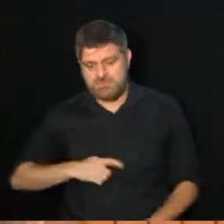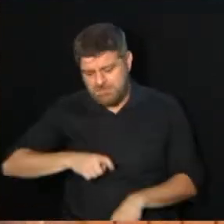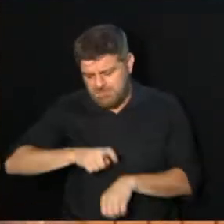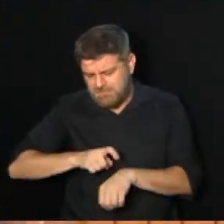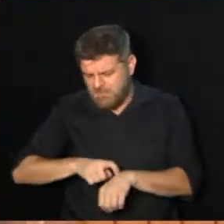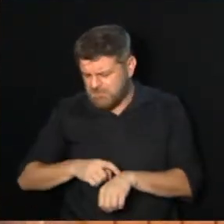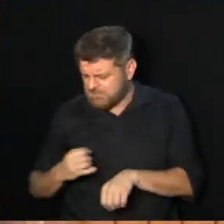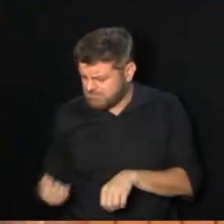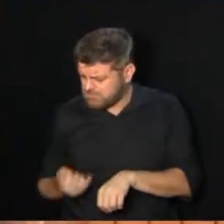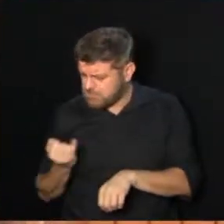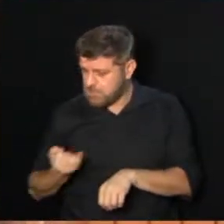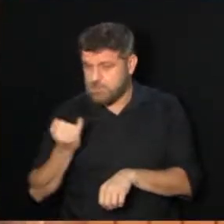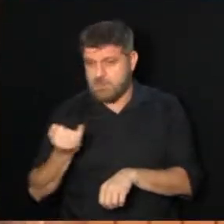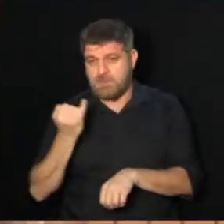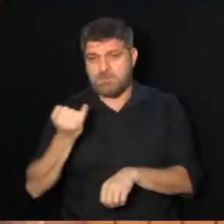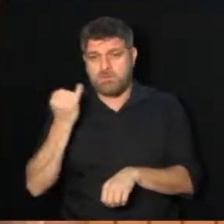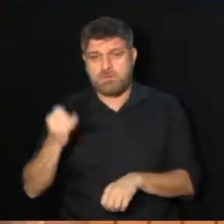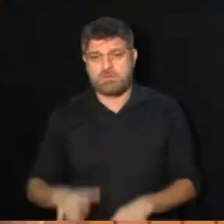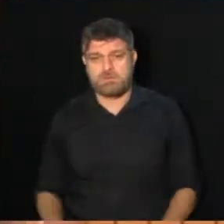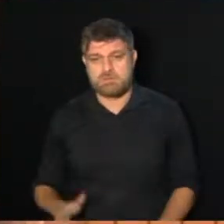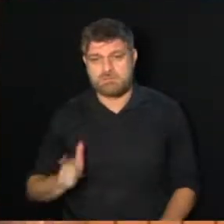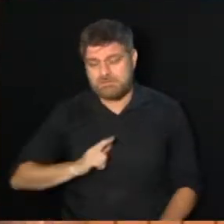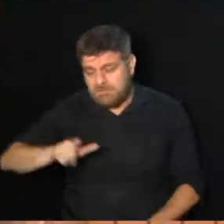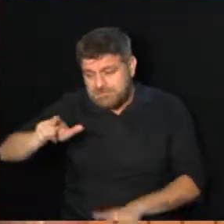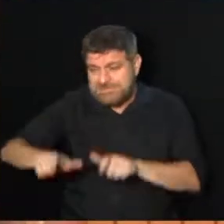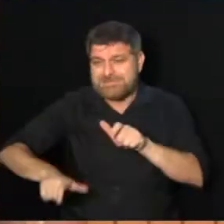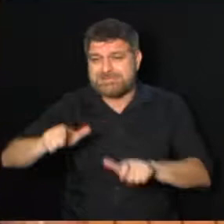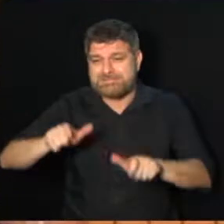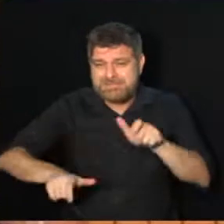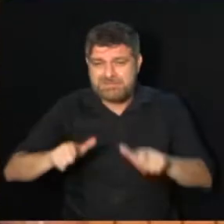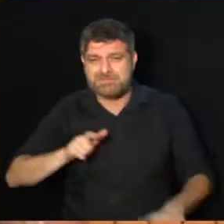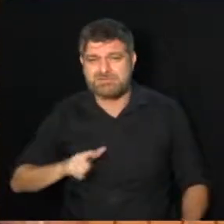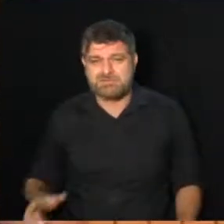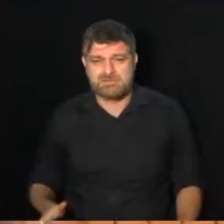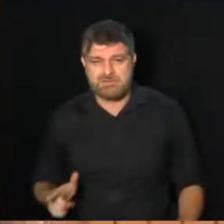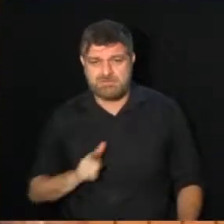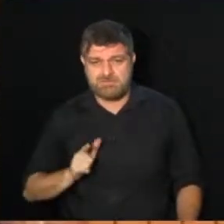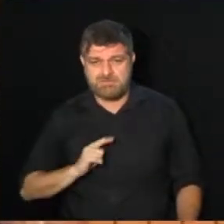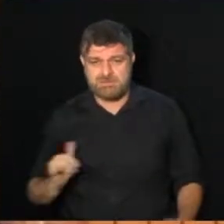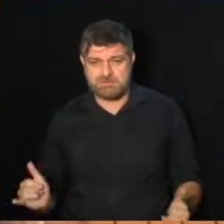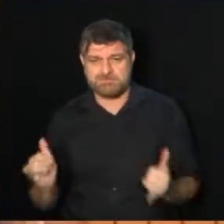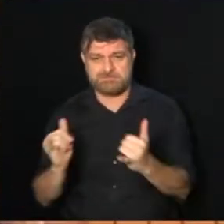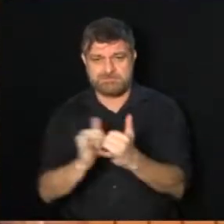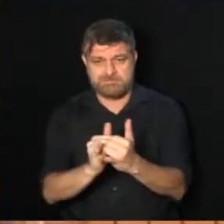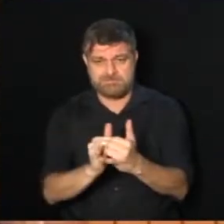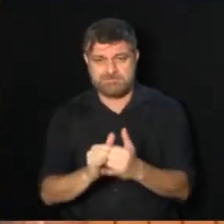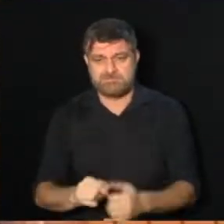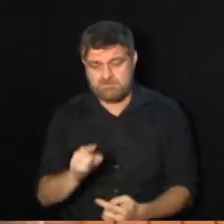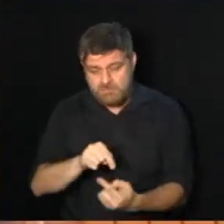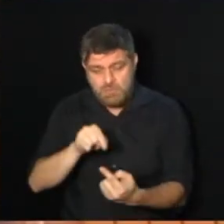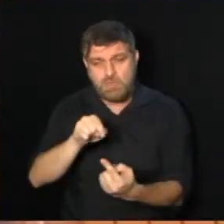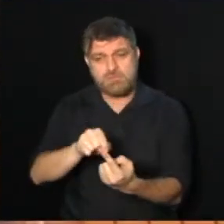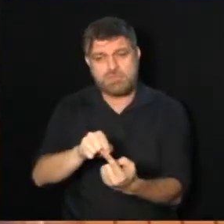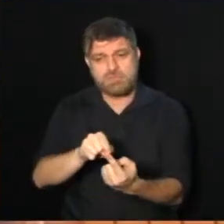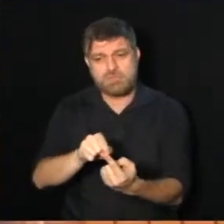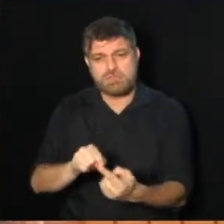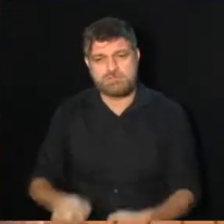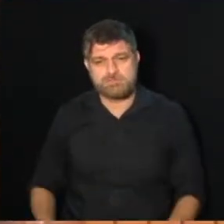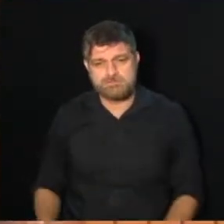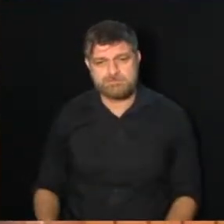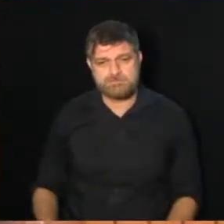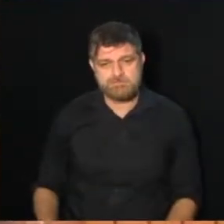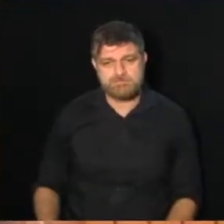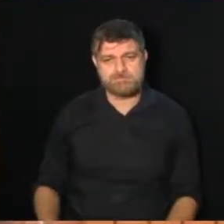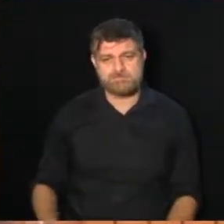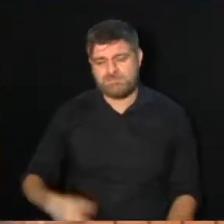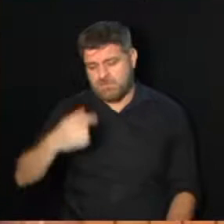importante para muitas almas que vêm se reunindo na construção de um novo padrão